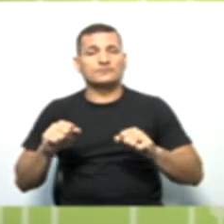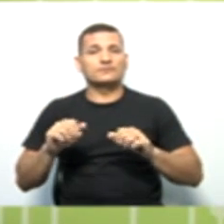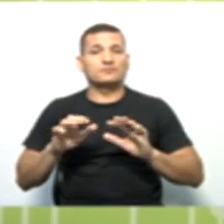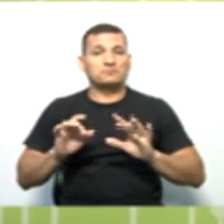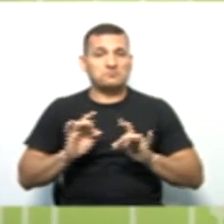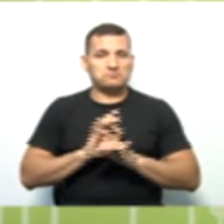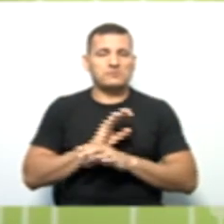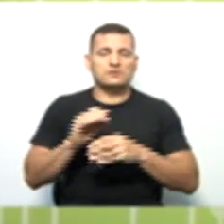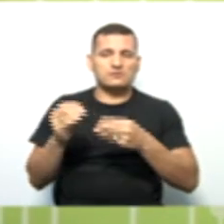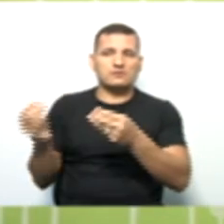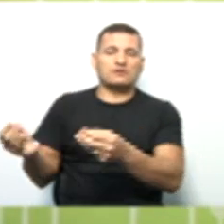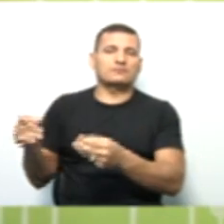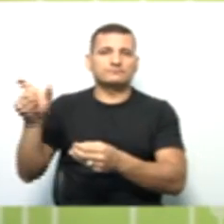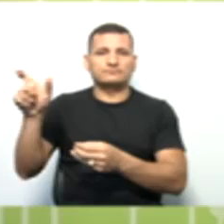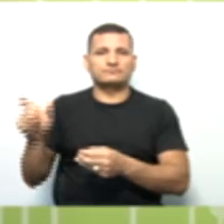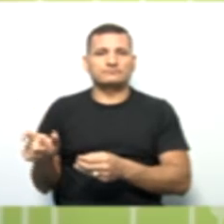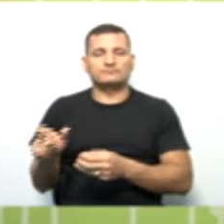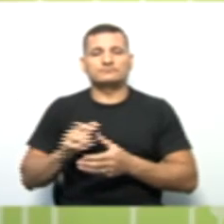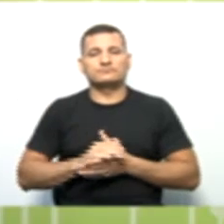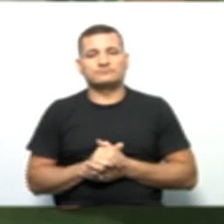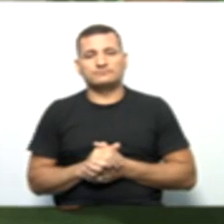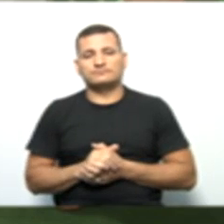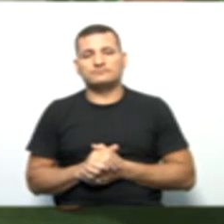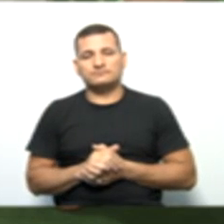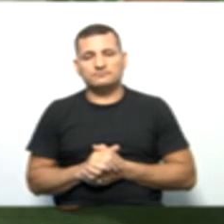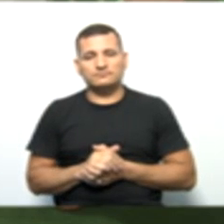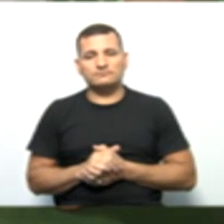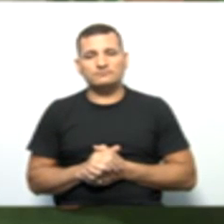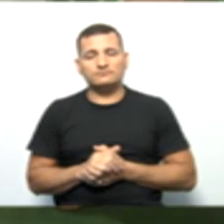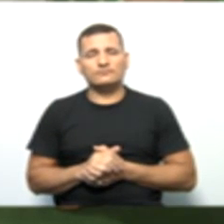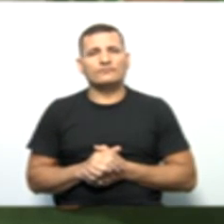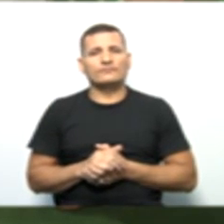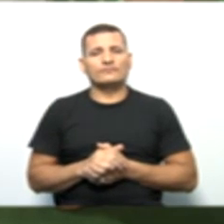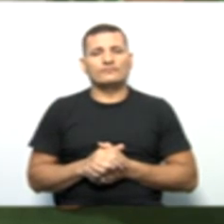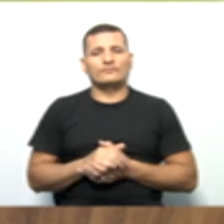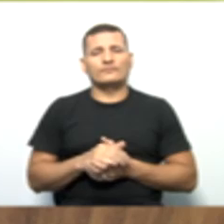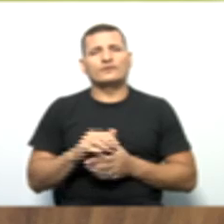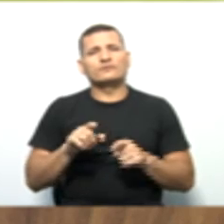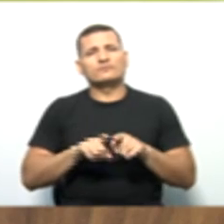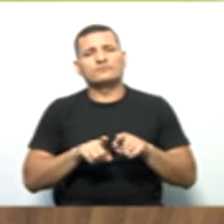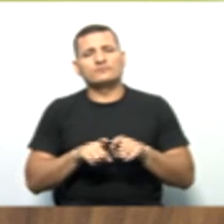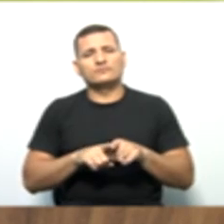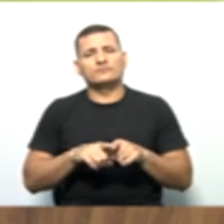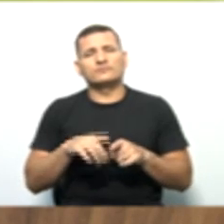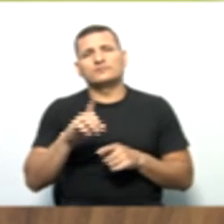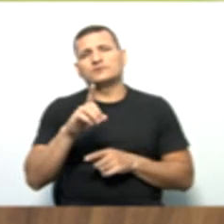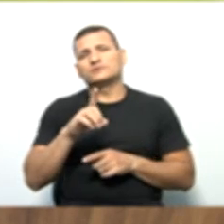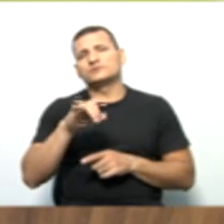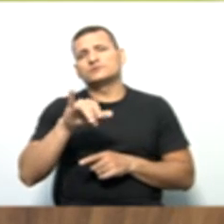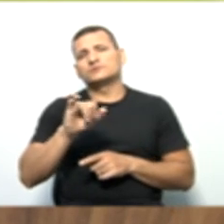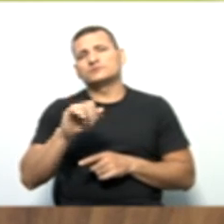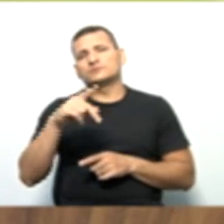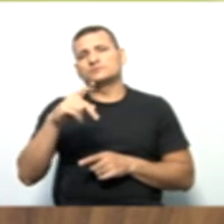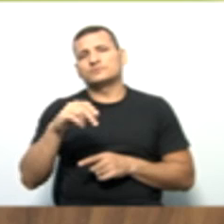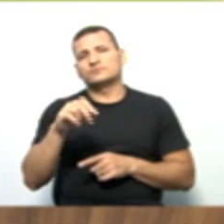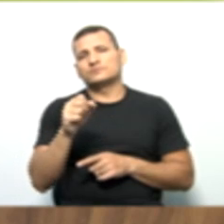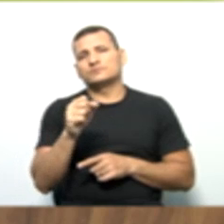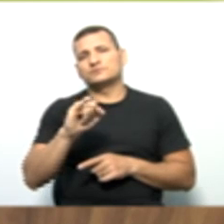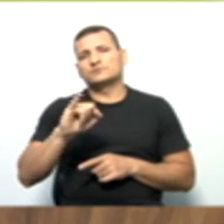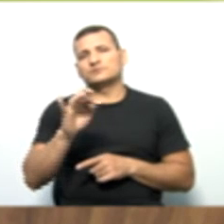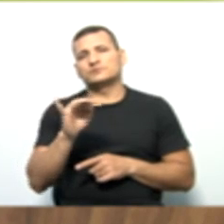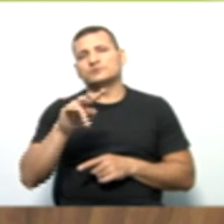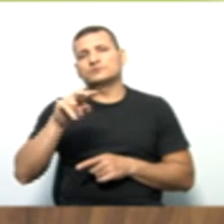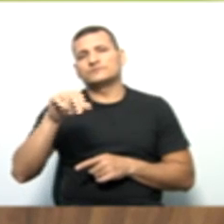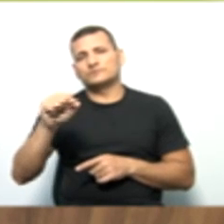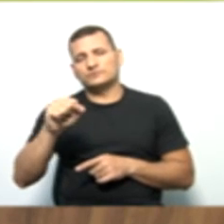tudo redondinho lá ao meu usuário. E aí na questão de dispositivos, se ele vai precisar se conectar a uma impressora de cupom fiscal, né, professor? Ou